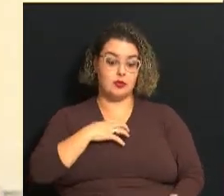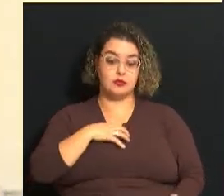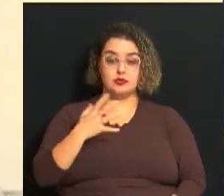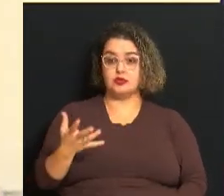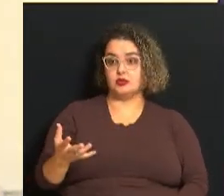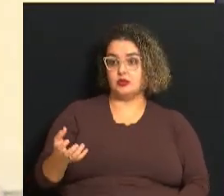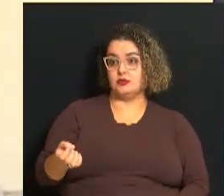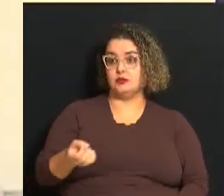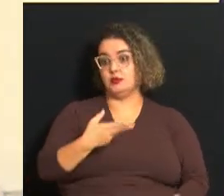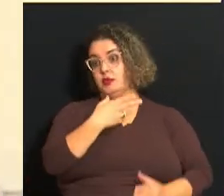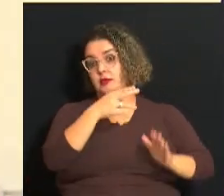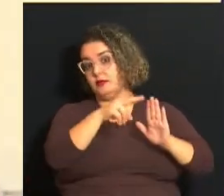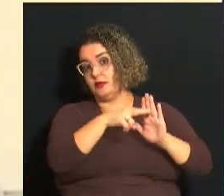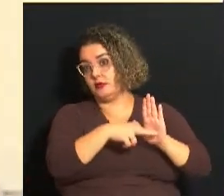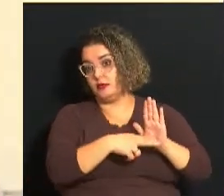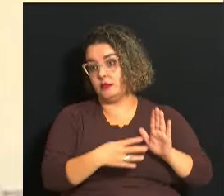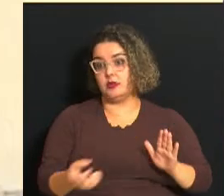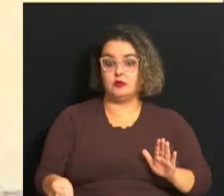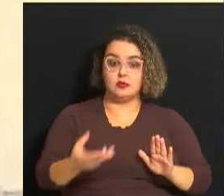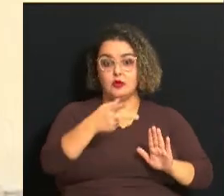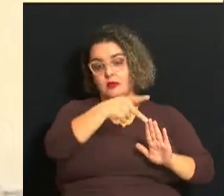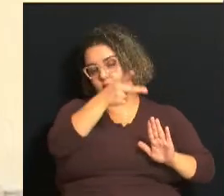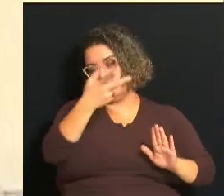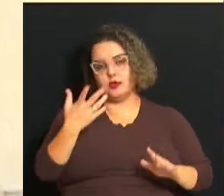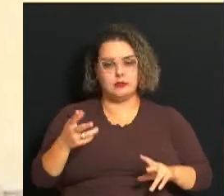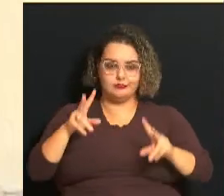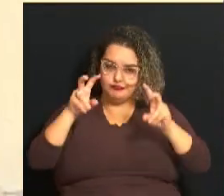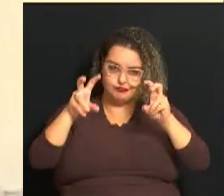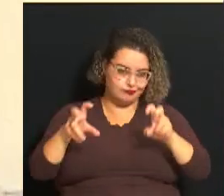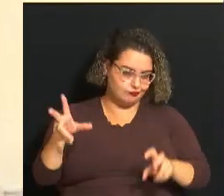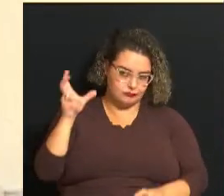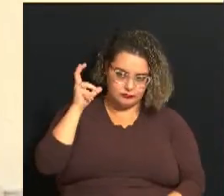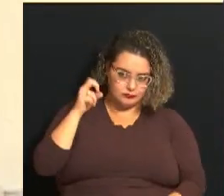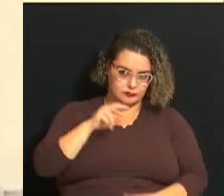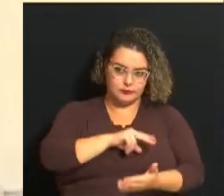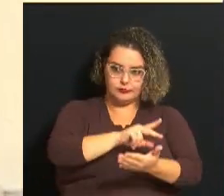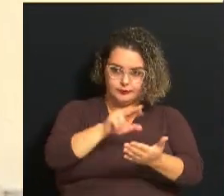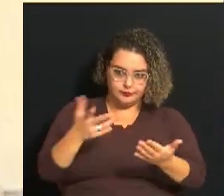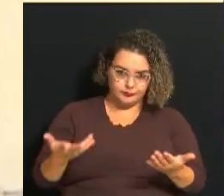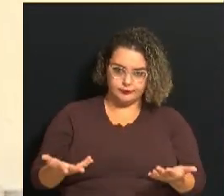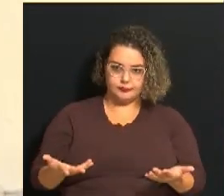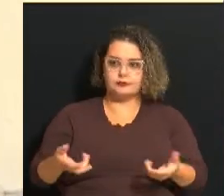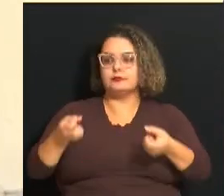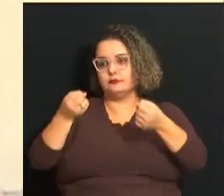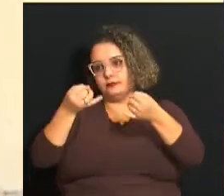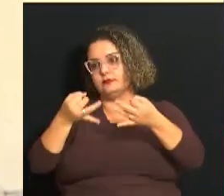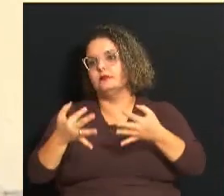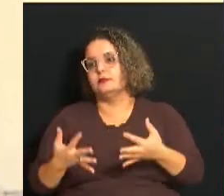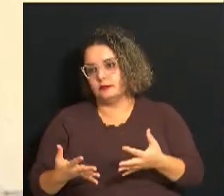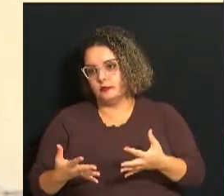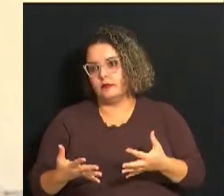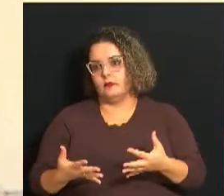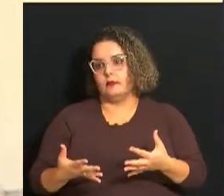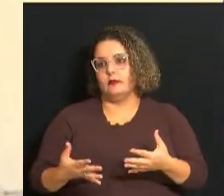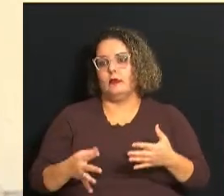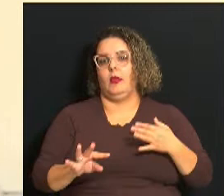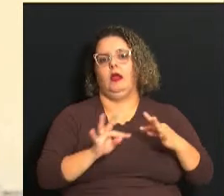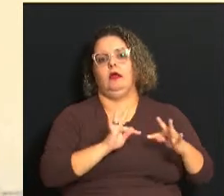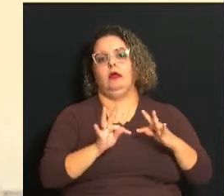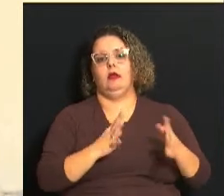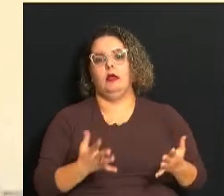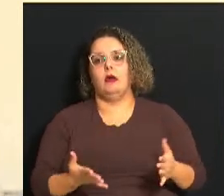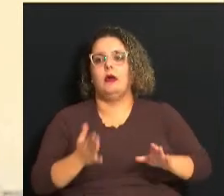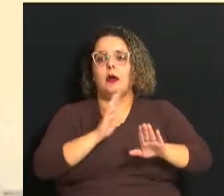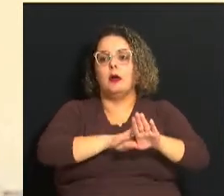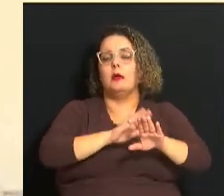normativa portaria vocês vão vir termos é mais variados para justificar o dá uma natureza técnica para uma prática